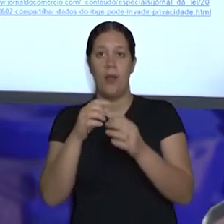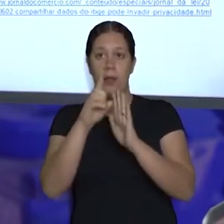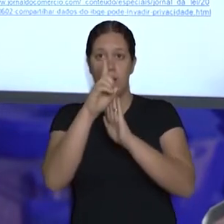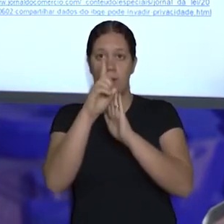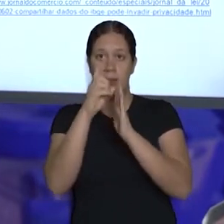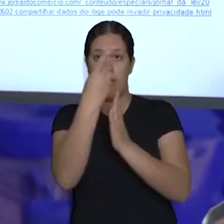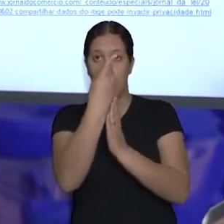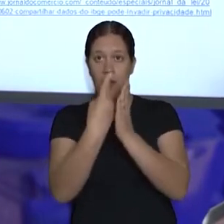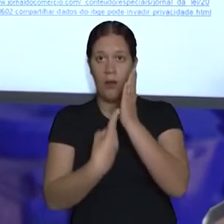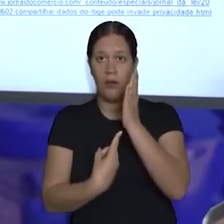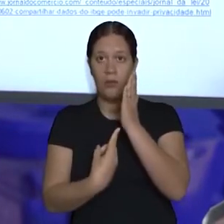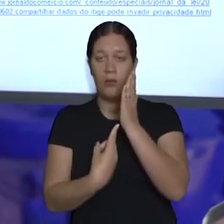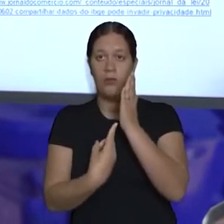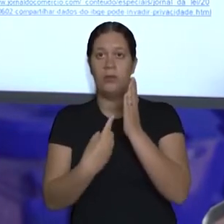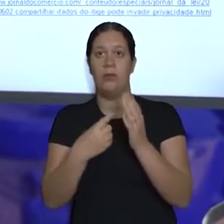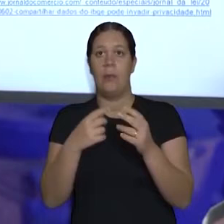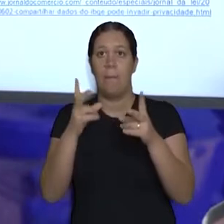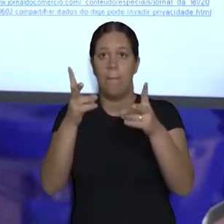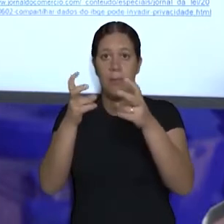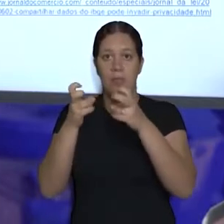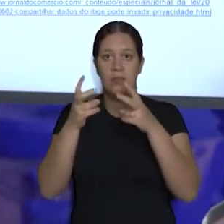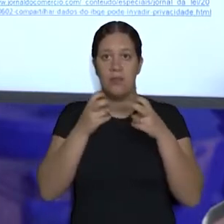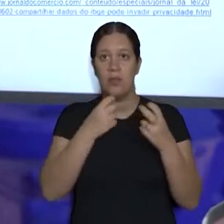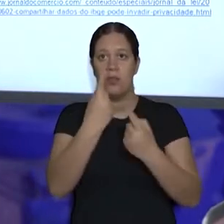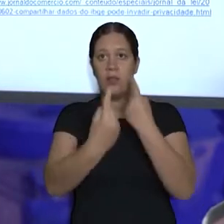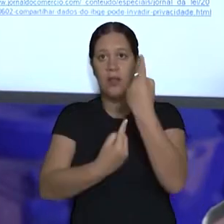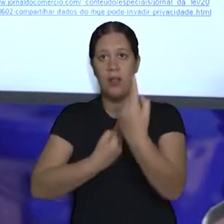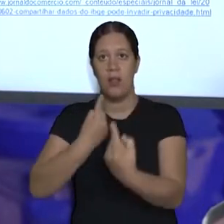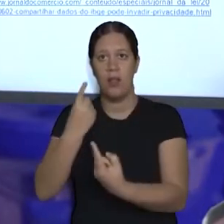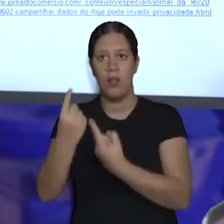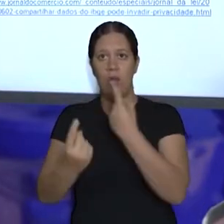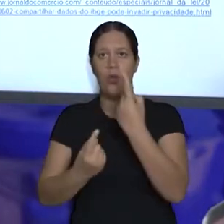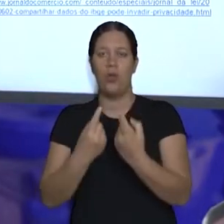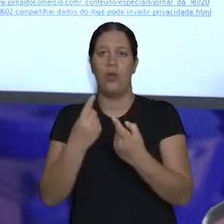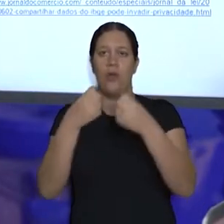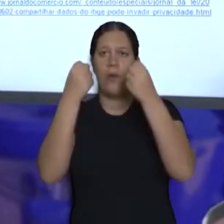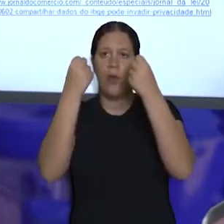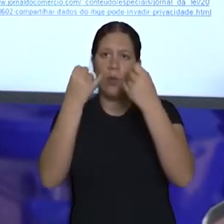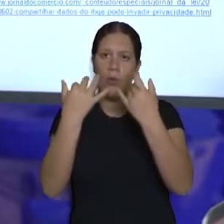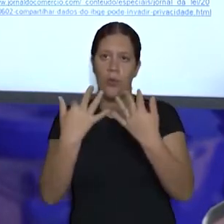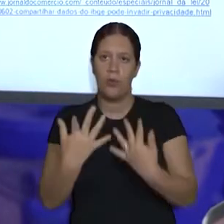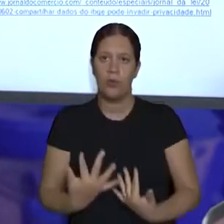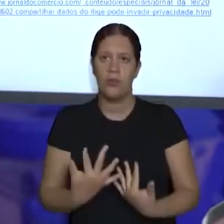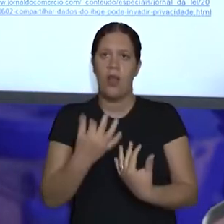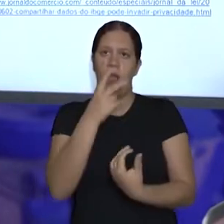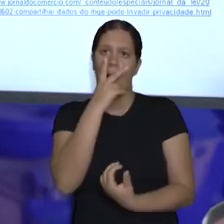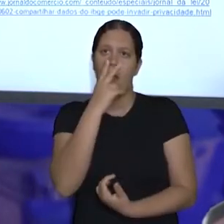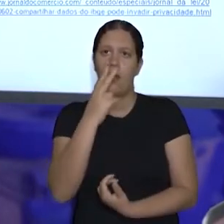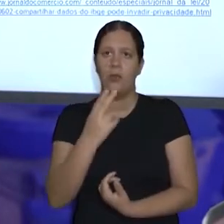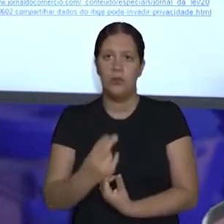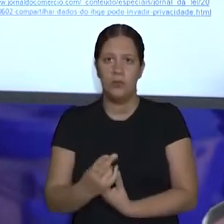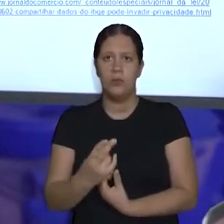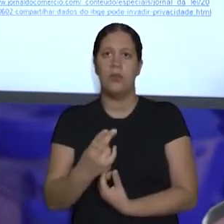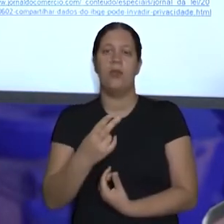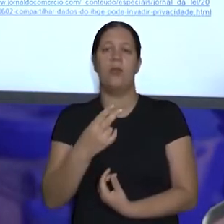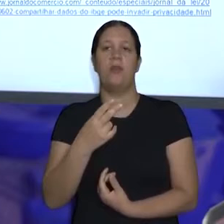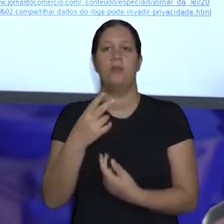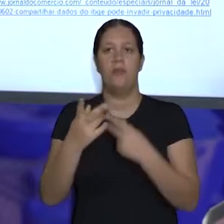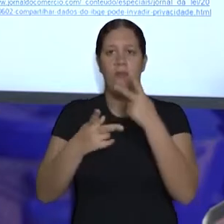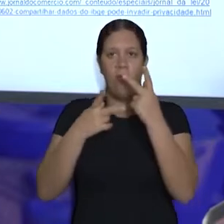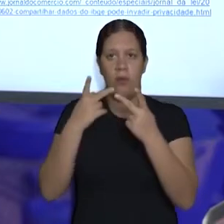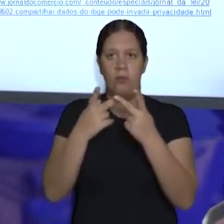autodeclaração, ou seja, a percepção pessoal, onde cada um vai dizer o que é, ou o que acha que é, ou se